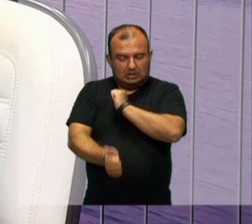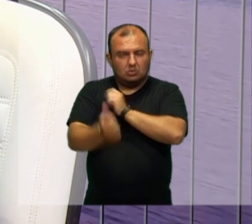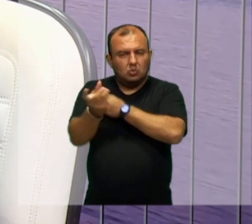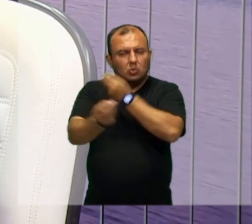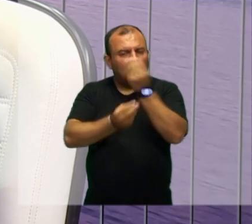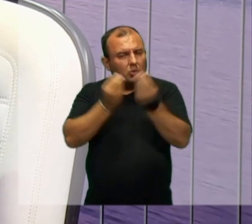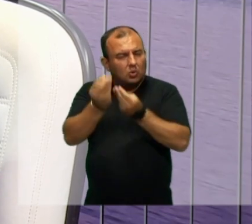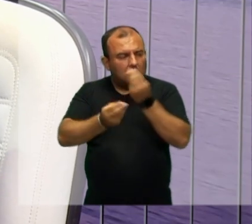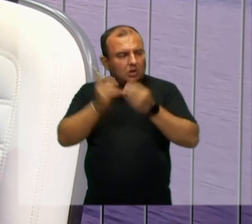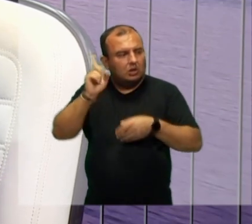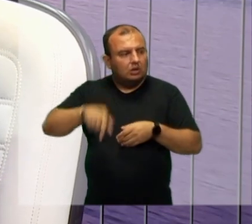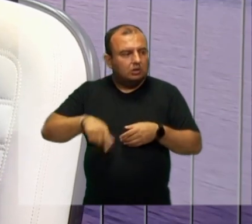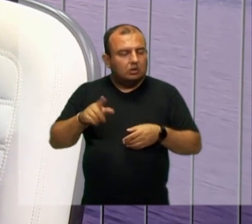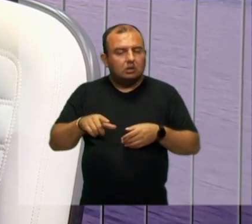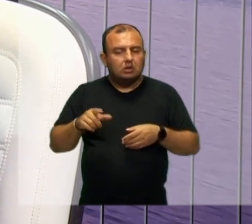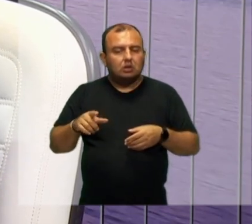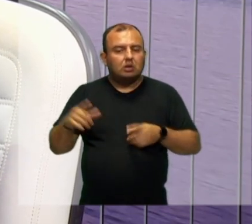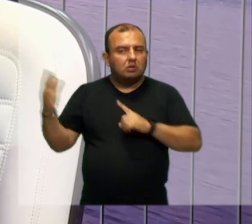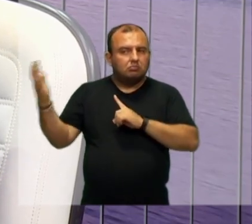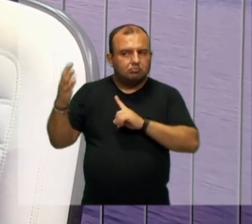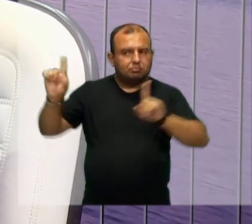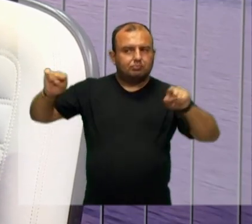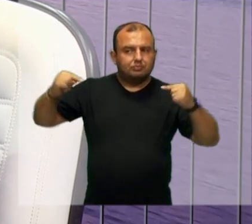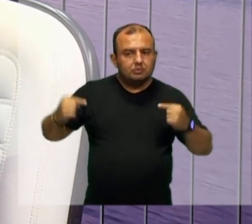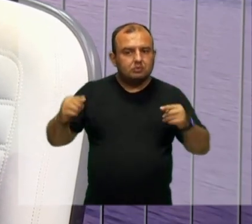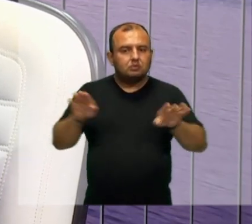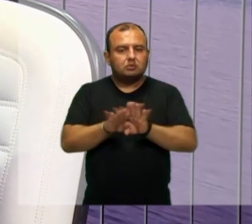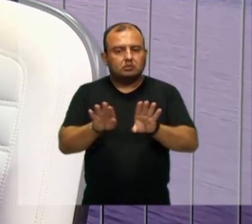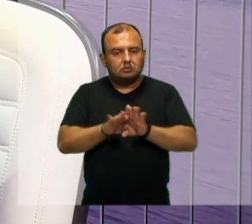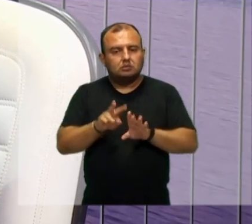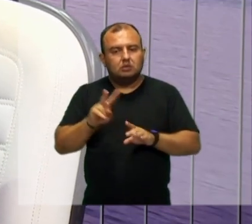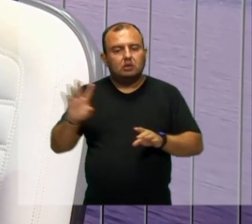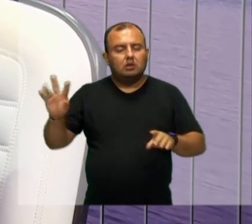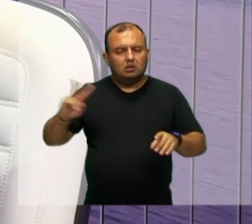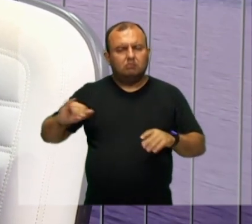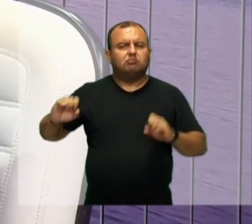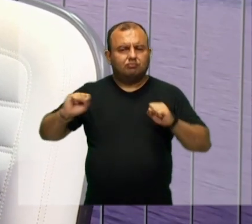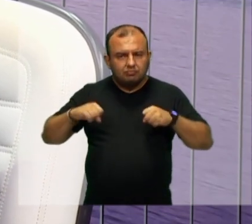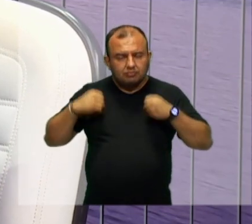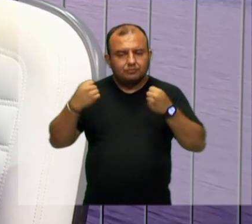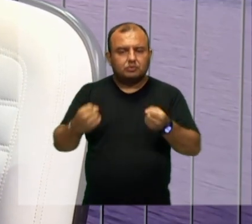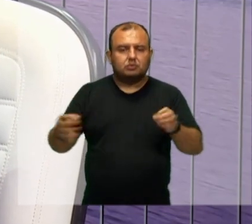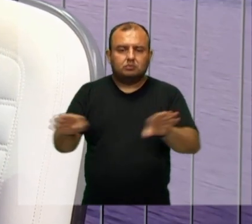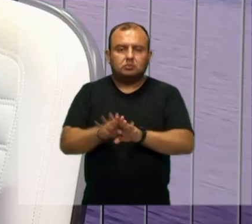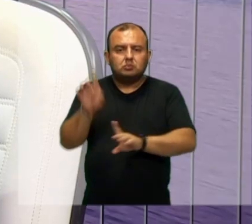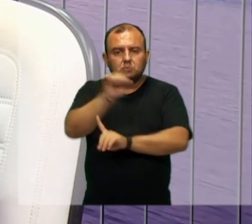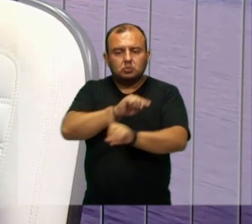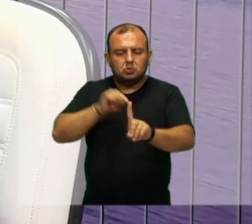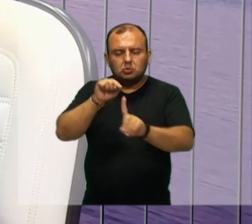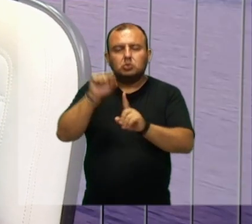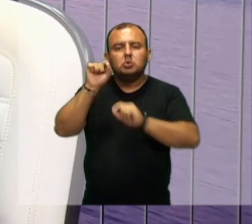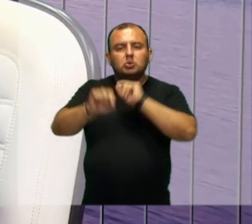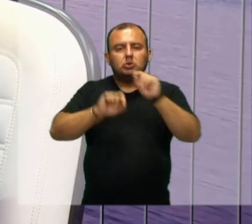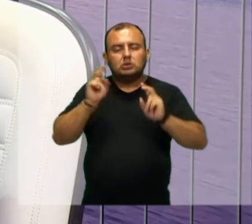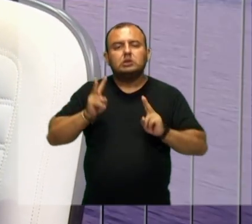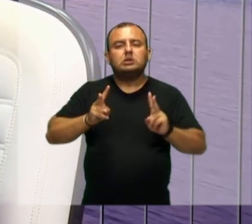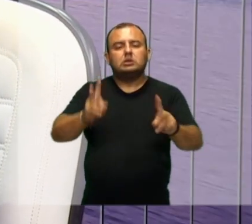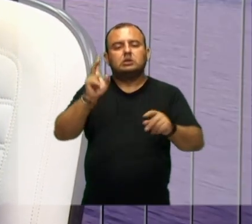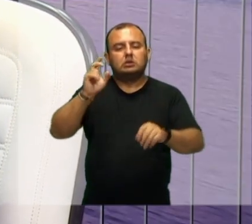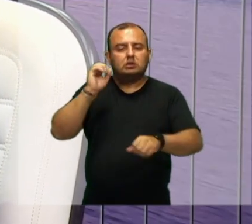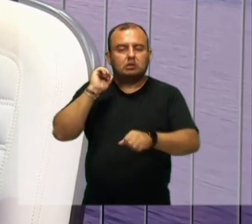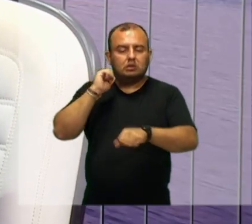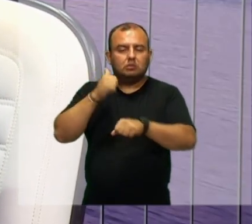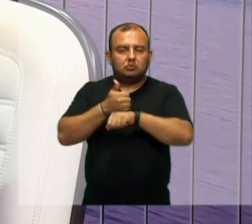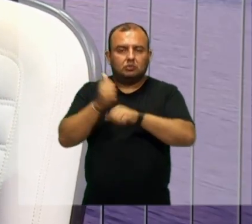ela vai, além de ser provocada por desafios, ela vai com tudo. Então, meu objetivo sempre foi ser atleta de